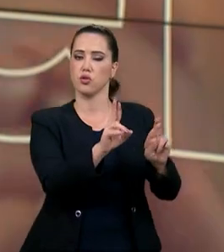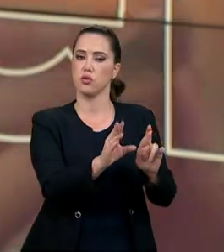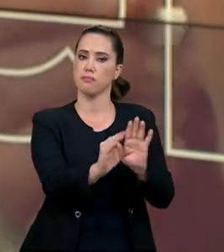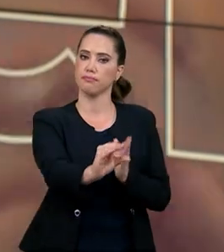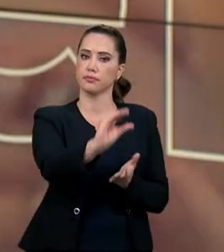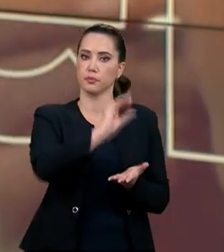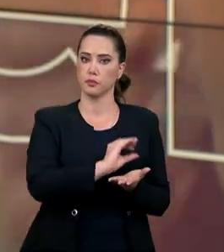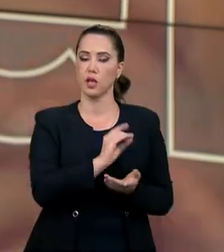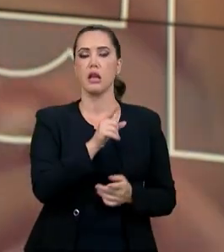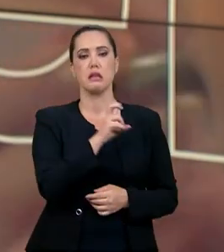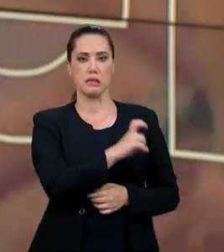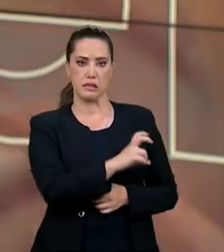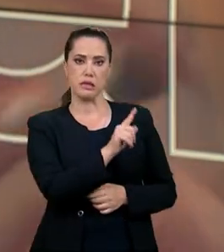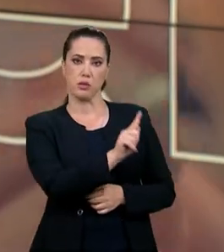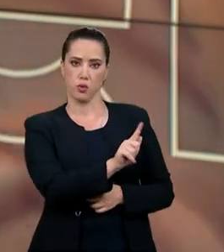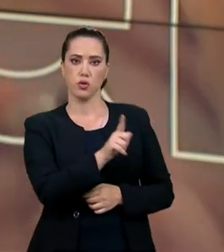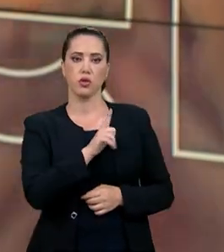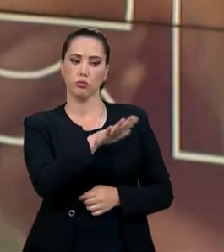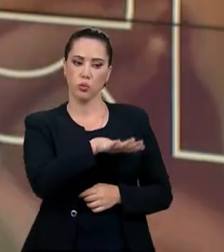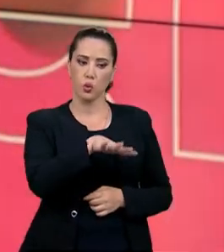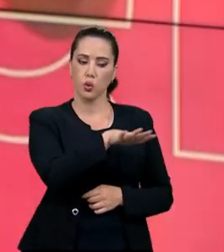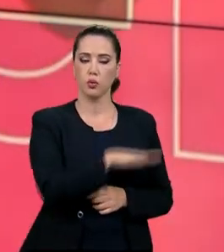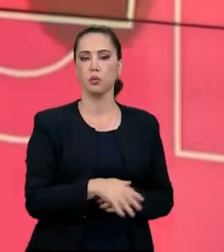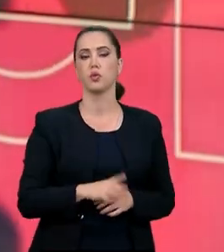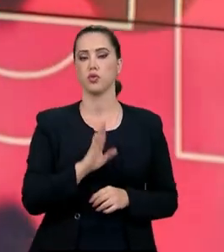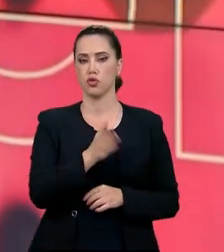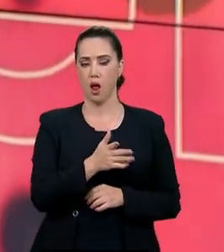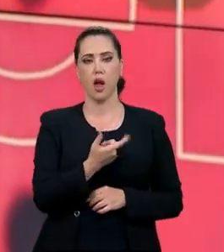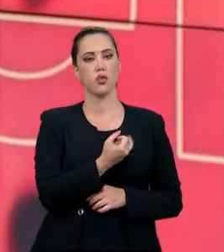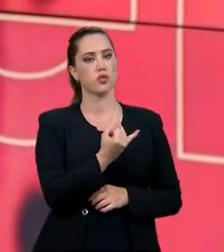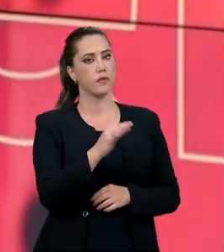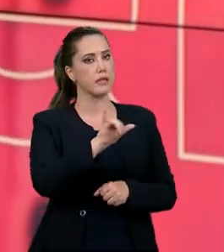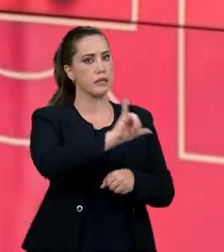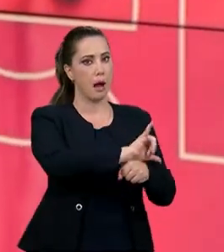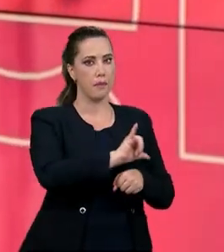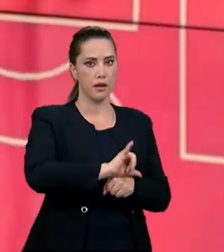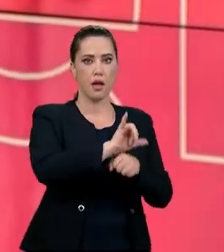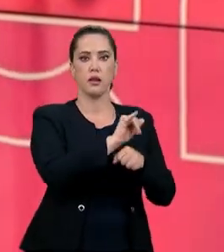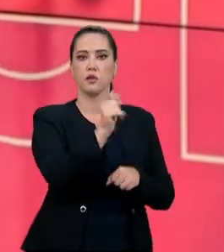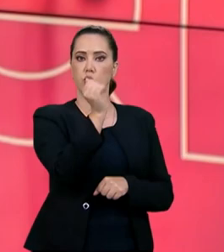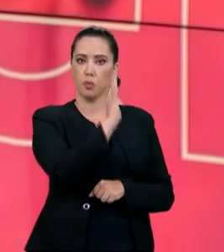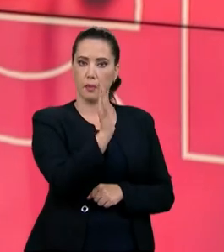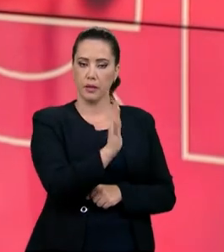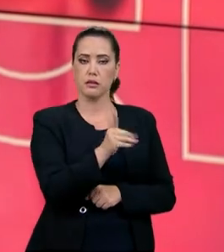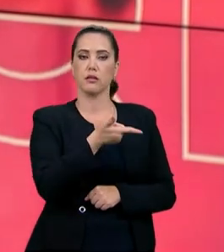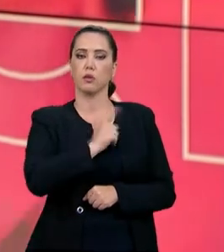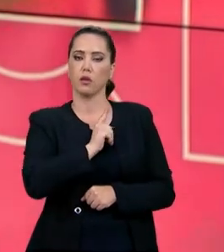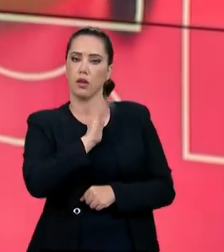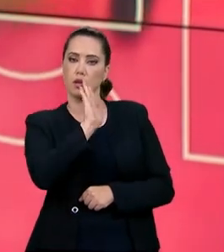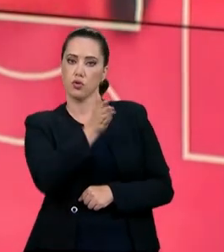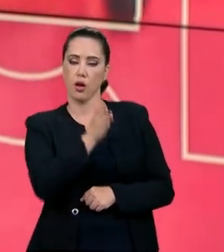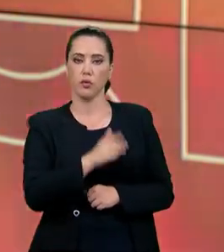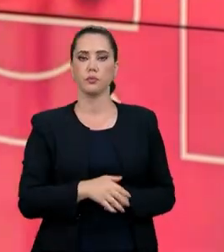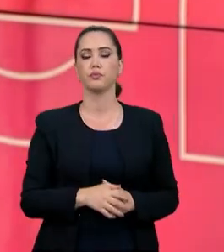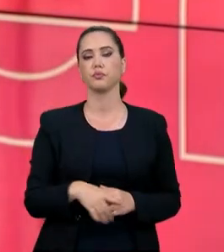27 capitais brasileiros já chegaram a ter acesso ao 5G já agora em outubro. Agora, do ponto de vista da micro e pequena empresa, a gente vê isso